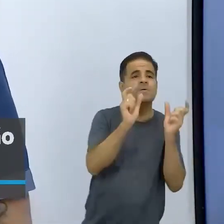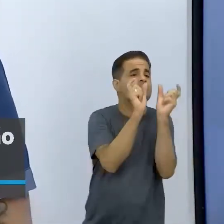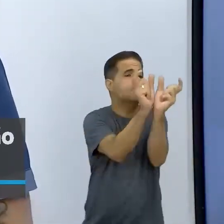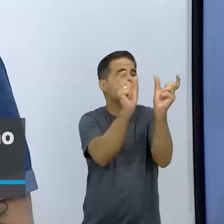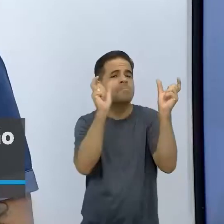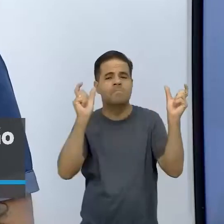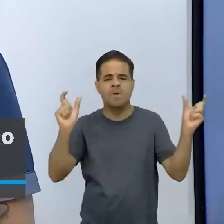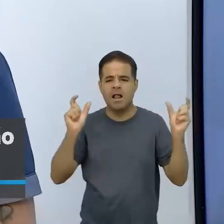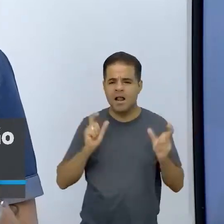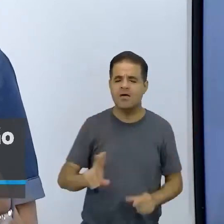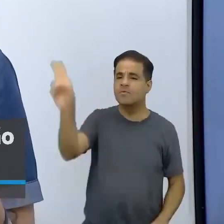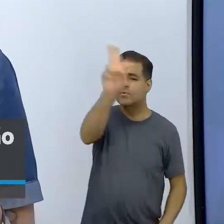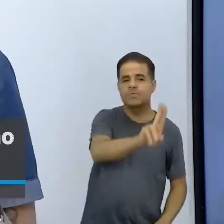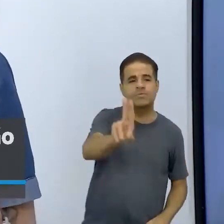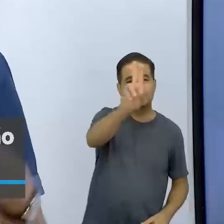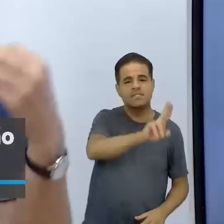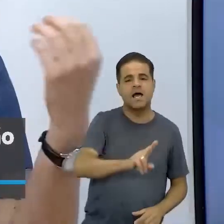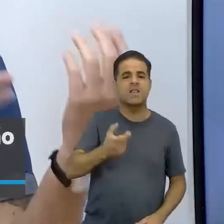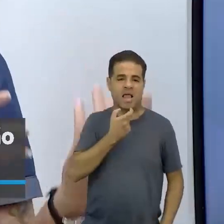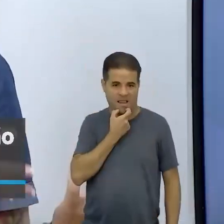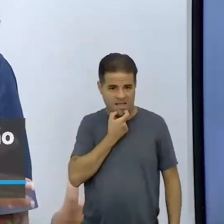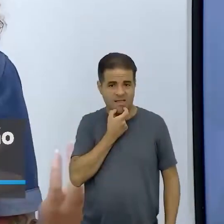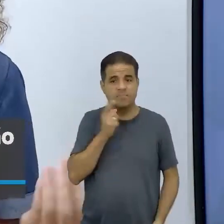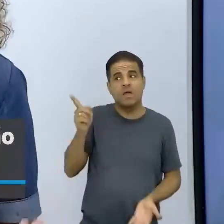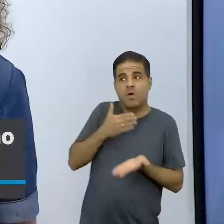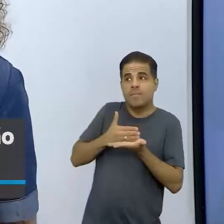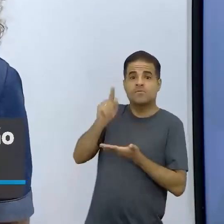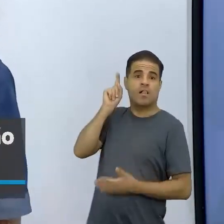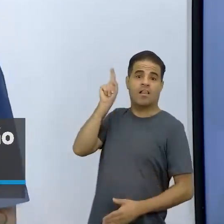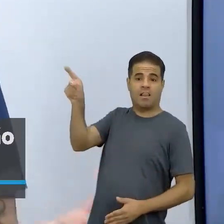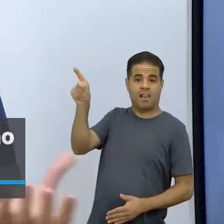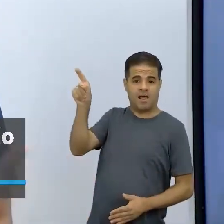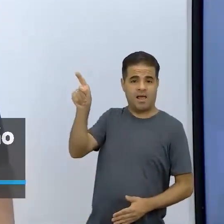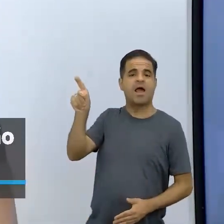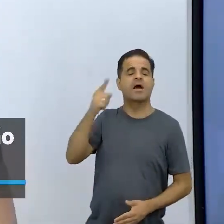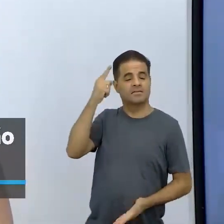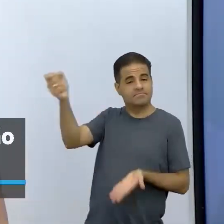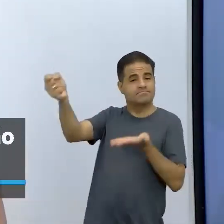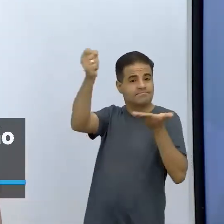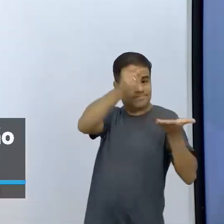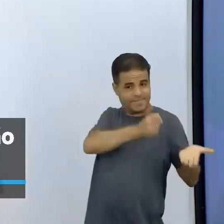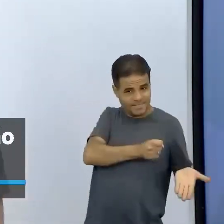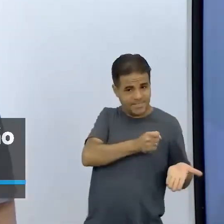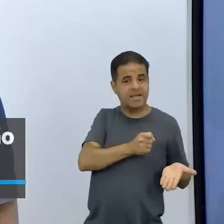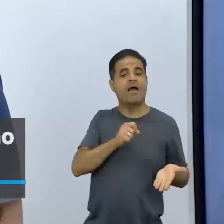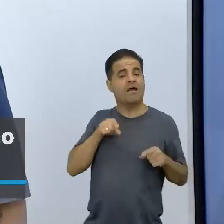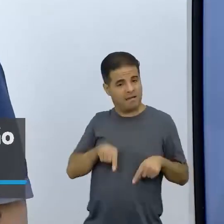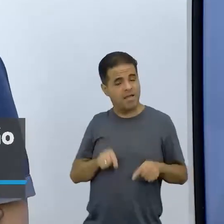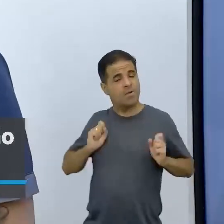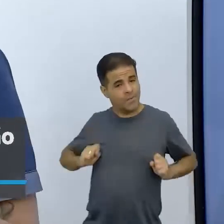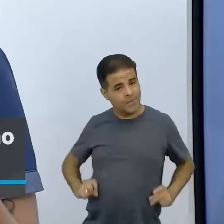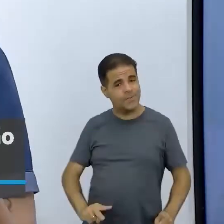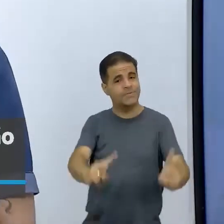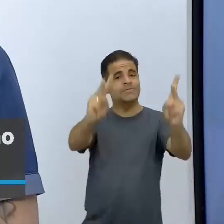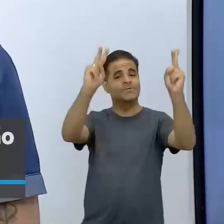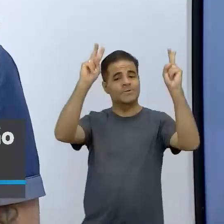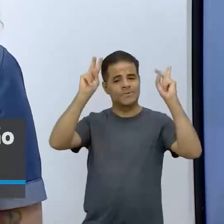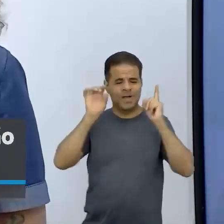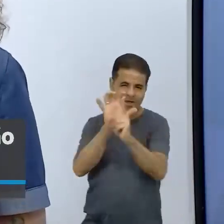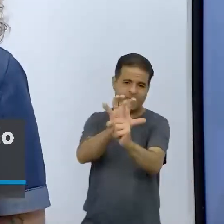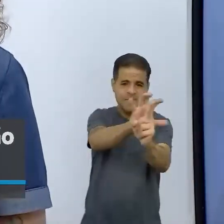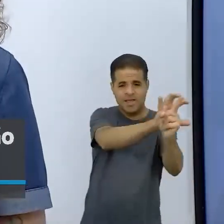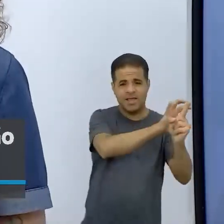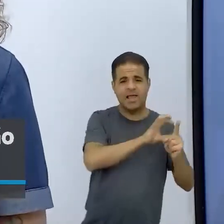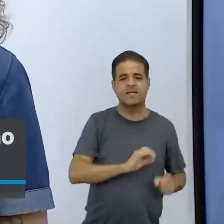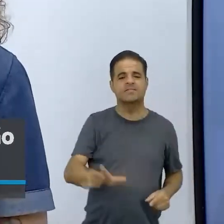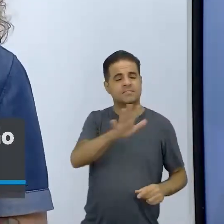ainda são utilizadas aí no inglês? Porque se iniciou lá, né? Então, a gente trazendo para cá, ainda continua. Então, a influência que